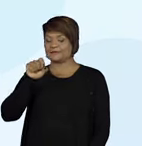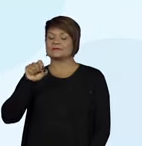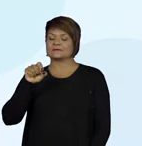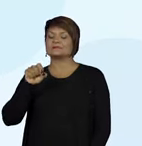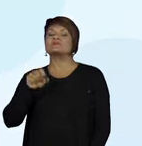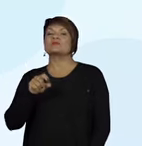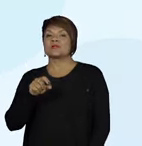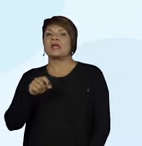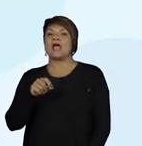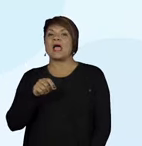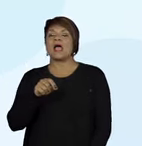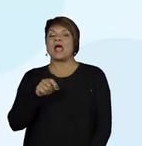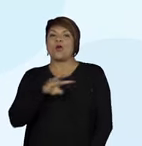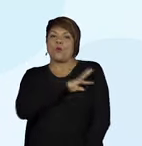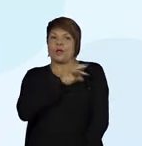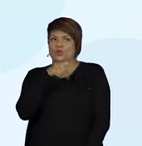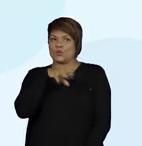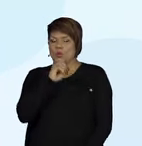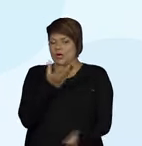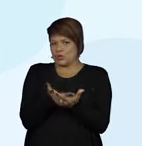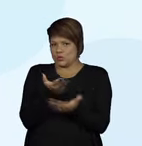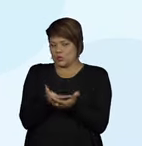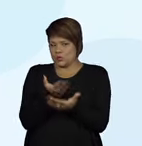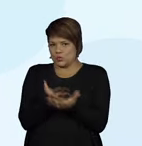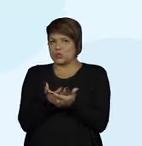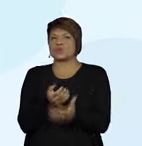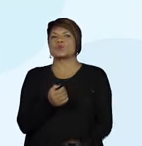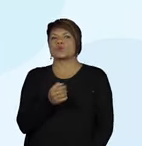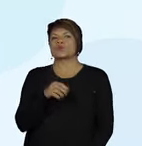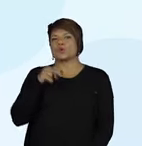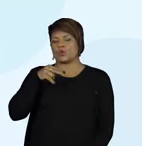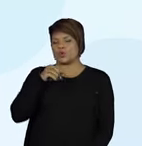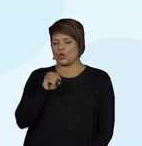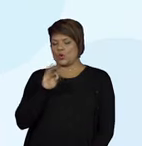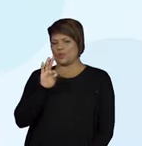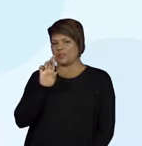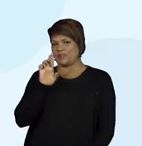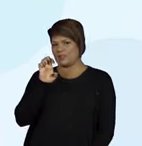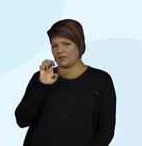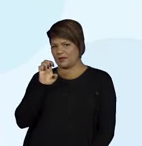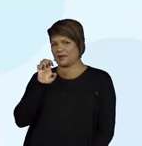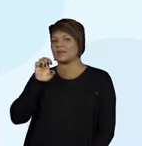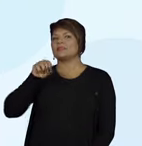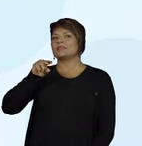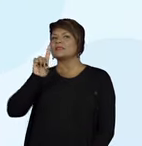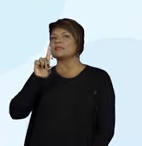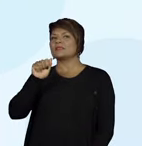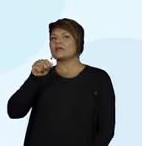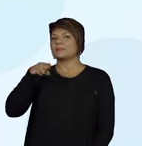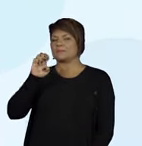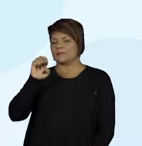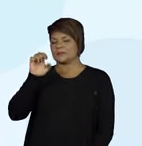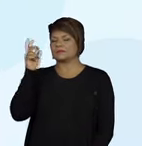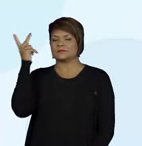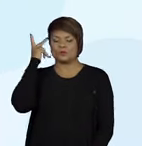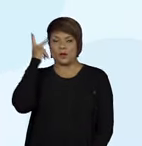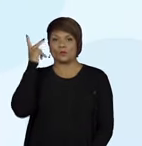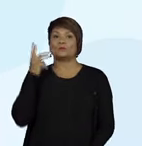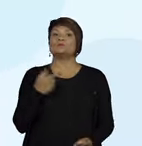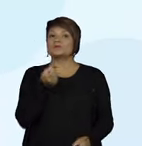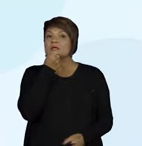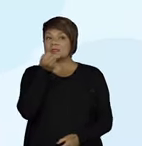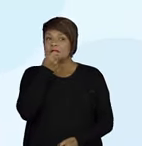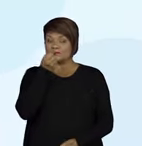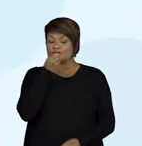do Colégio Notre Dame, São Paulo, entrevistou Mari Fulfaro para a